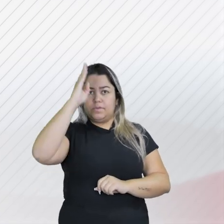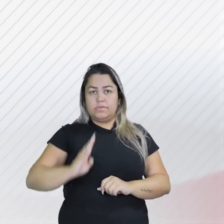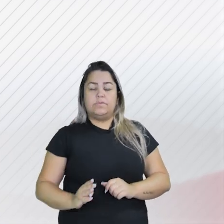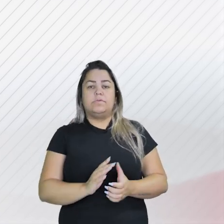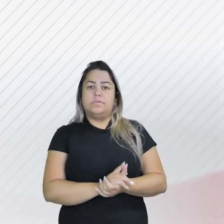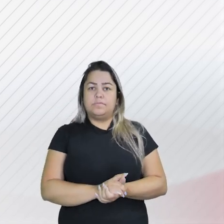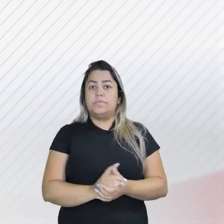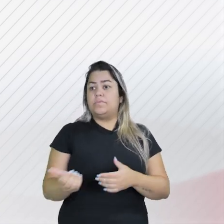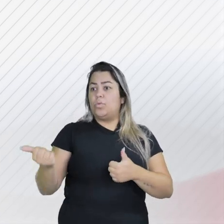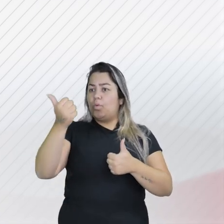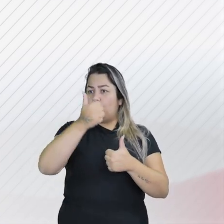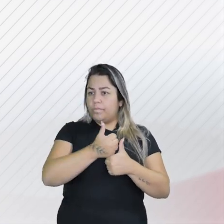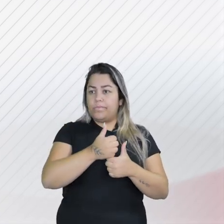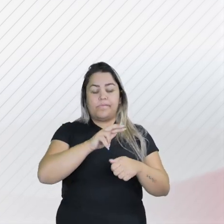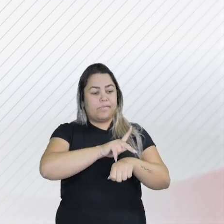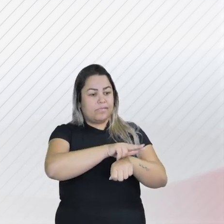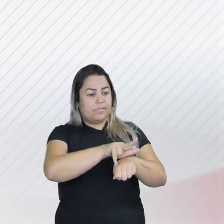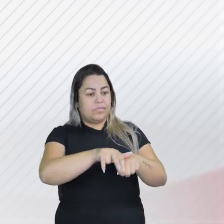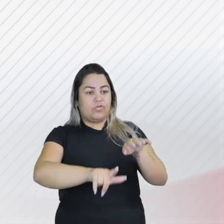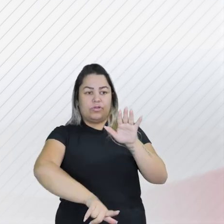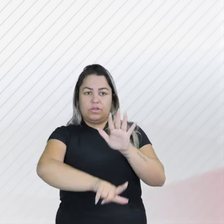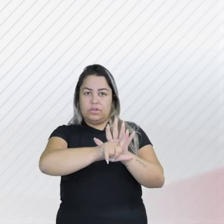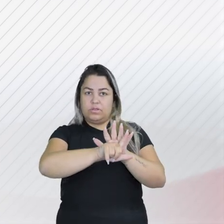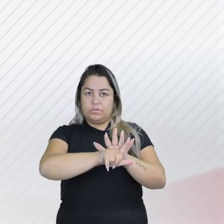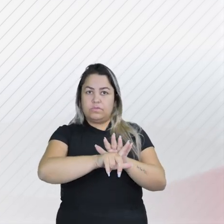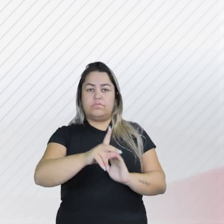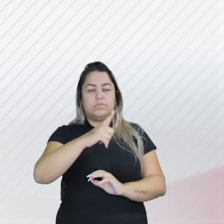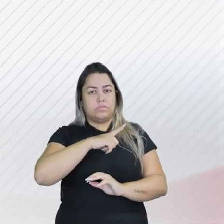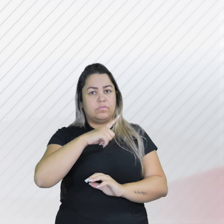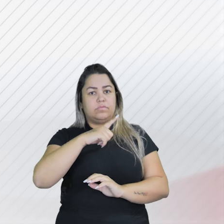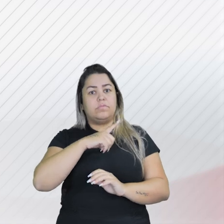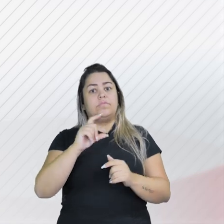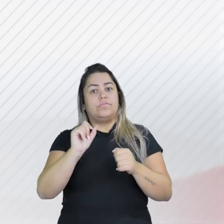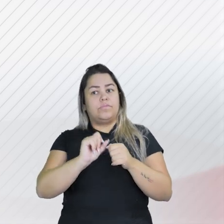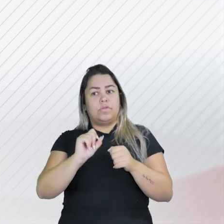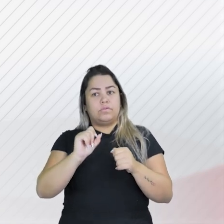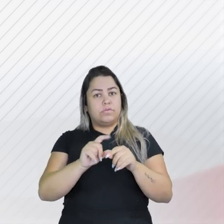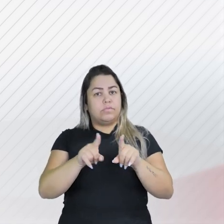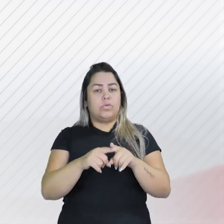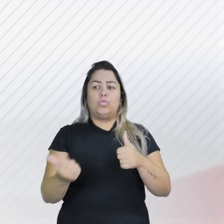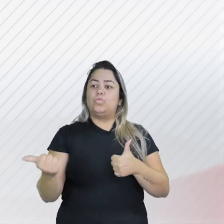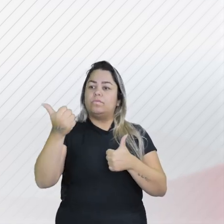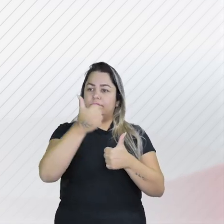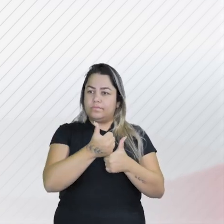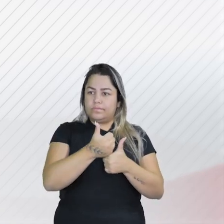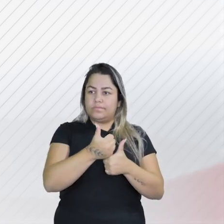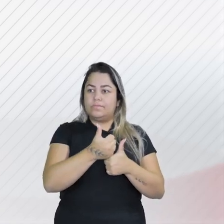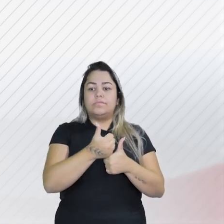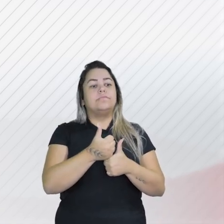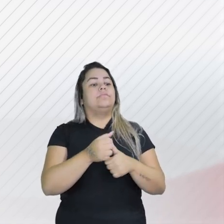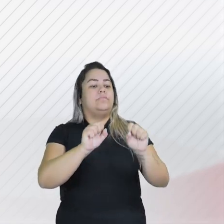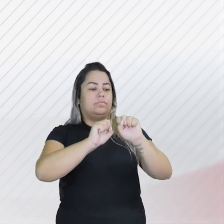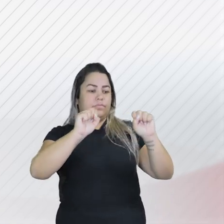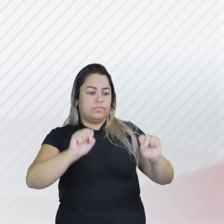para o Brasil. Isso substitui uma infinidade de leis que estão sendo revogadas e substituídas por